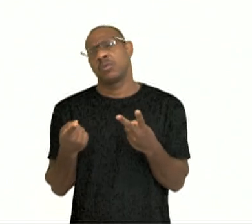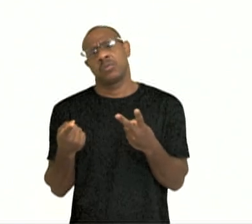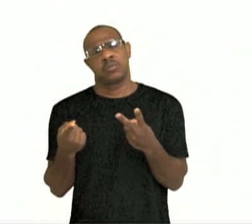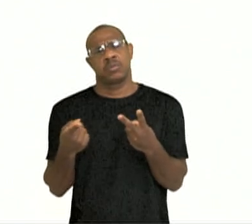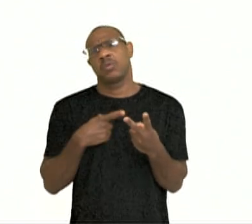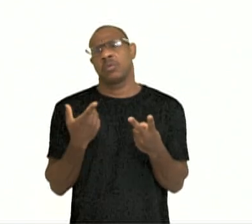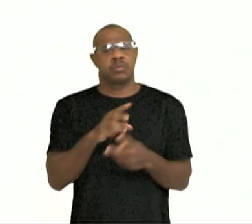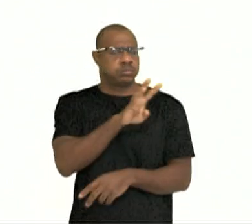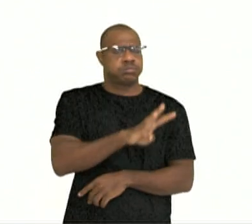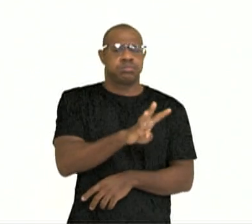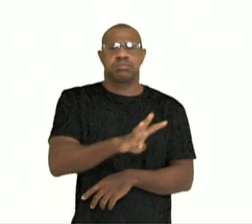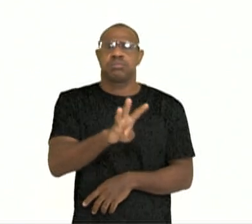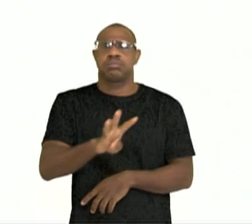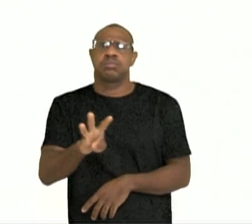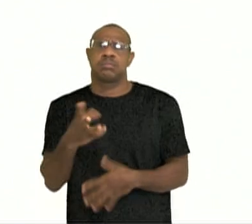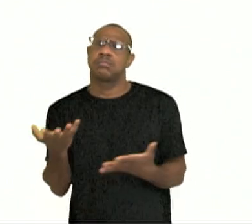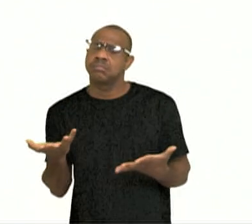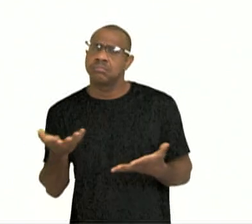jornal eletrônico?